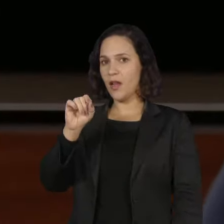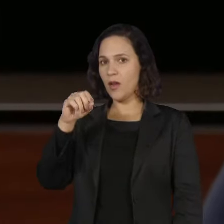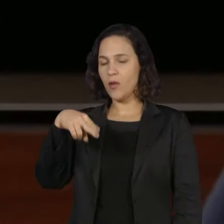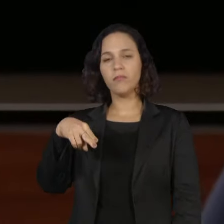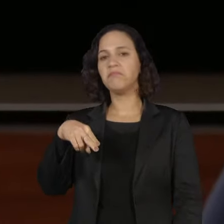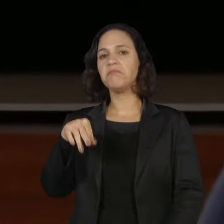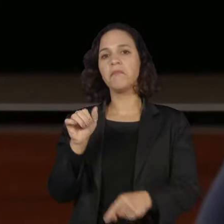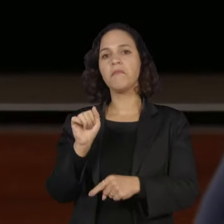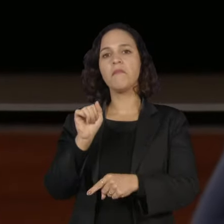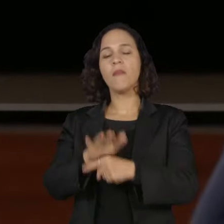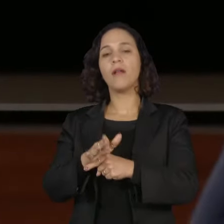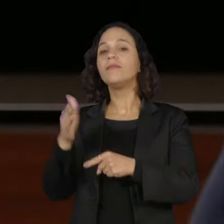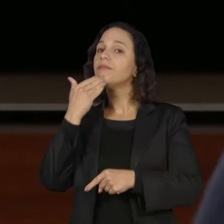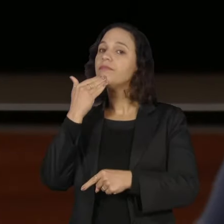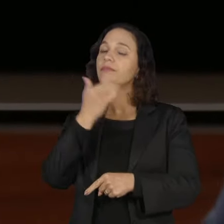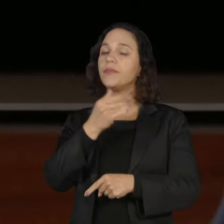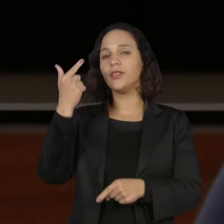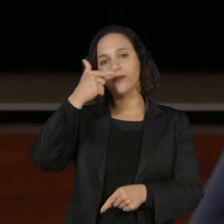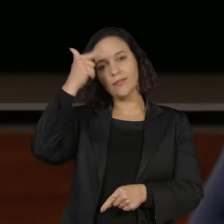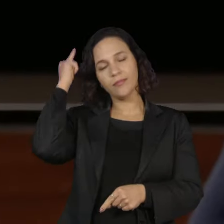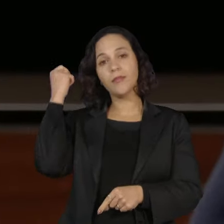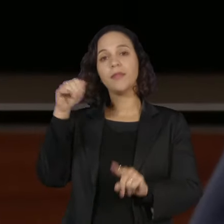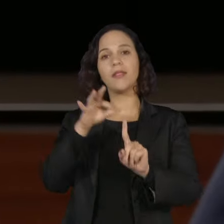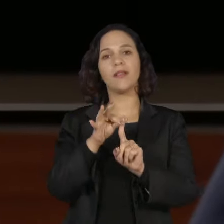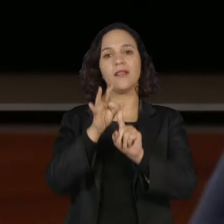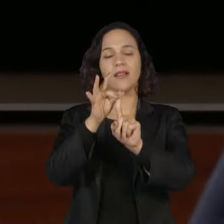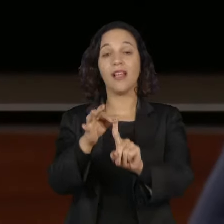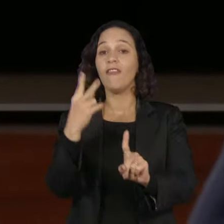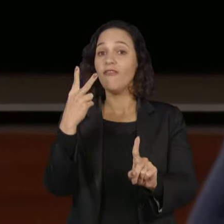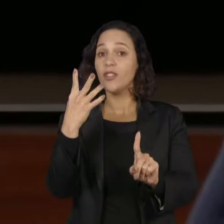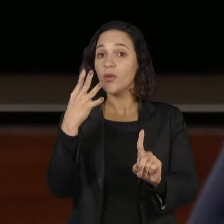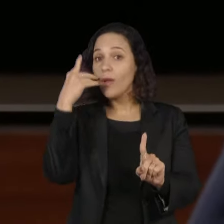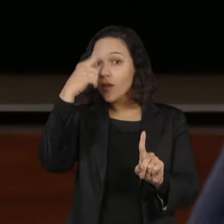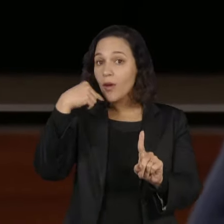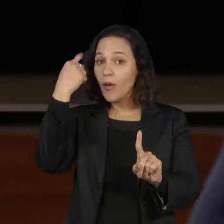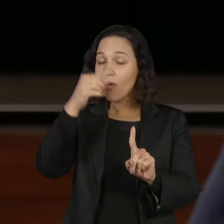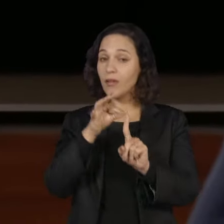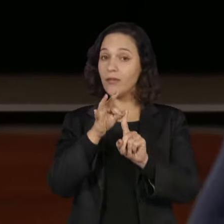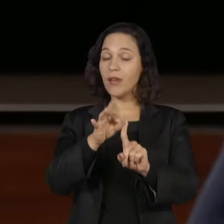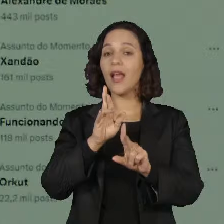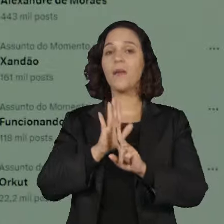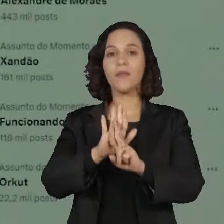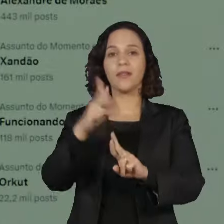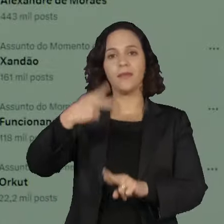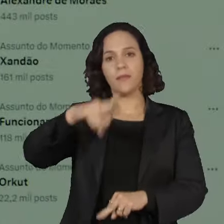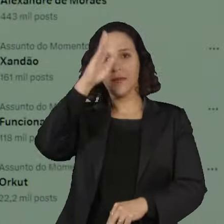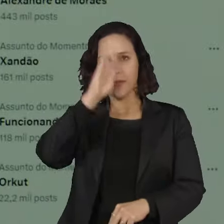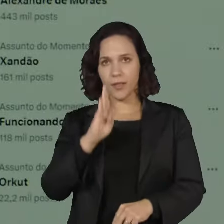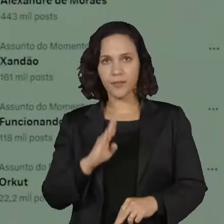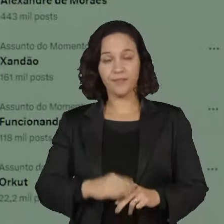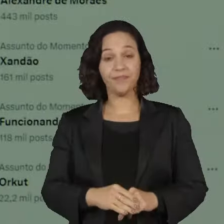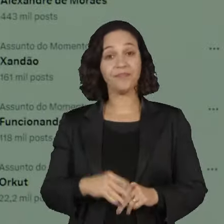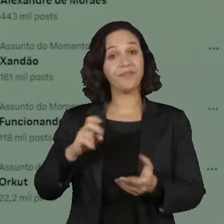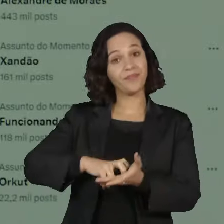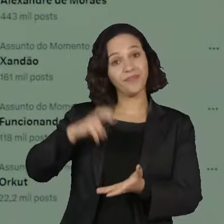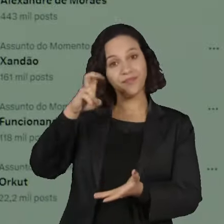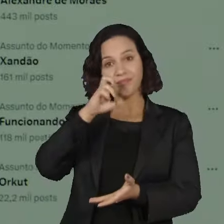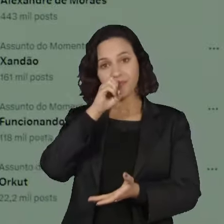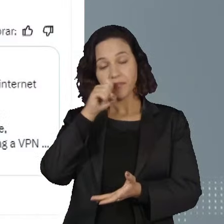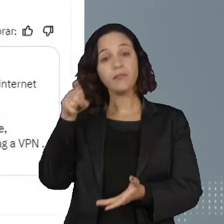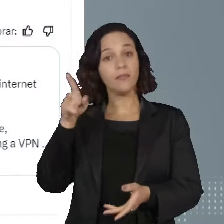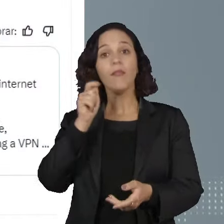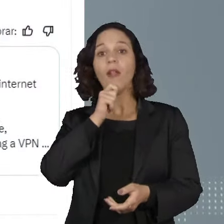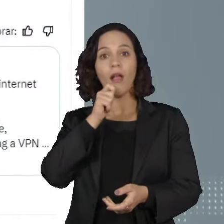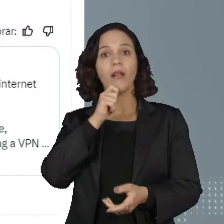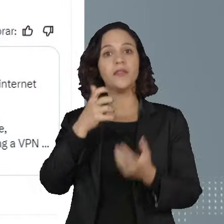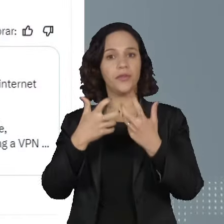atender a decisão de Alexandre de Moraes para que indicasse em 24 horas um representante legal no Brasil. Na manhã de sábado, o X ainda estava